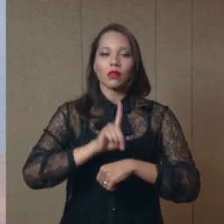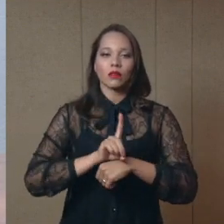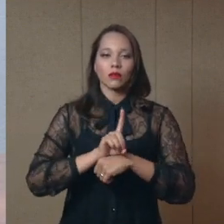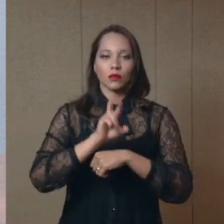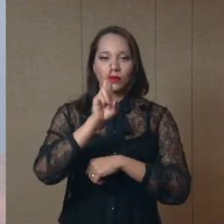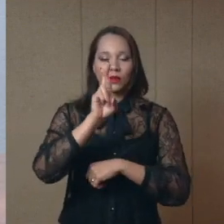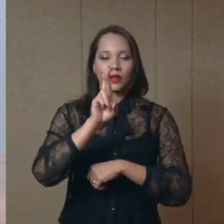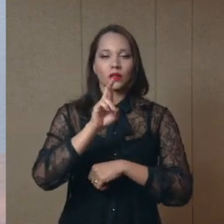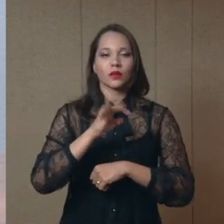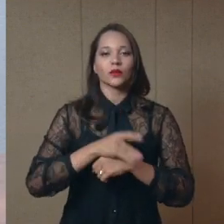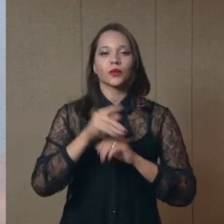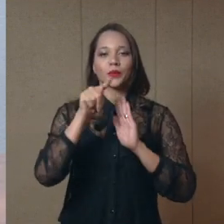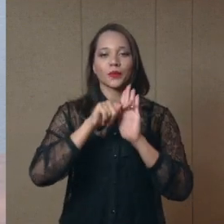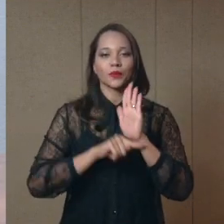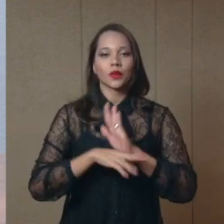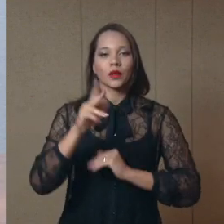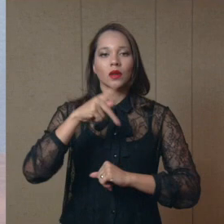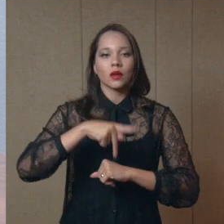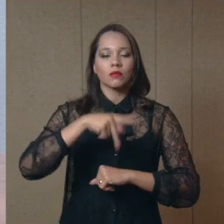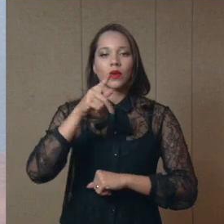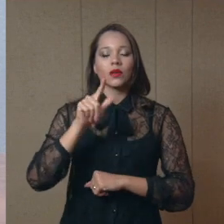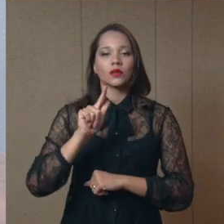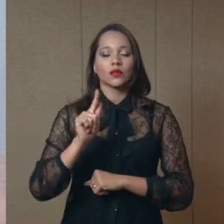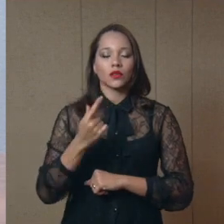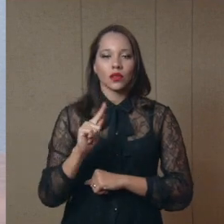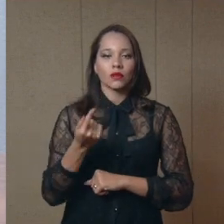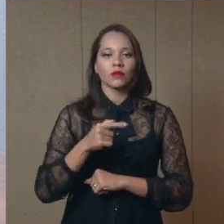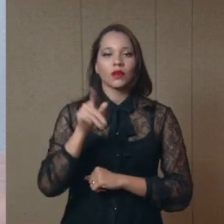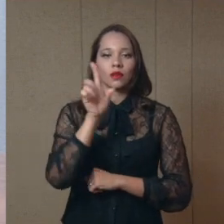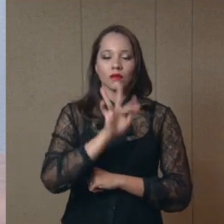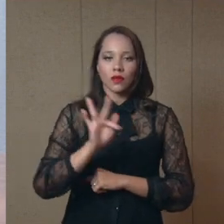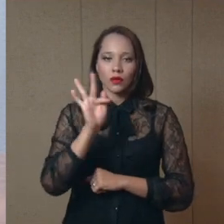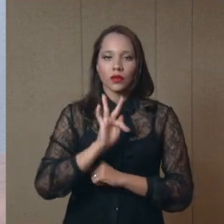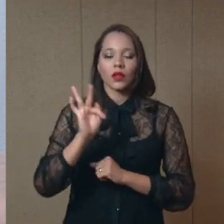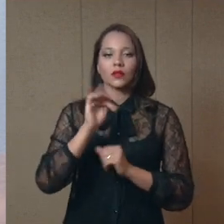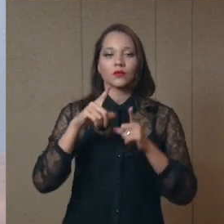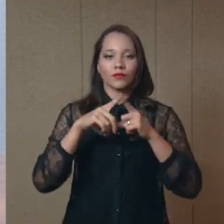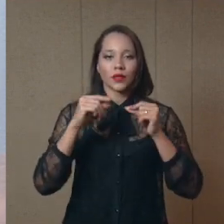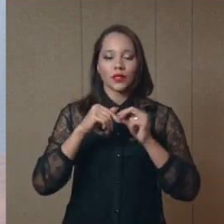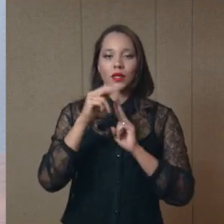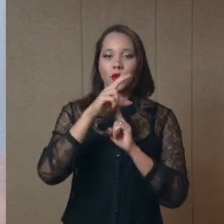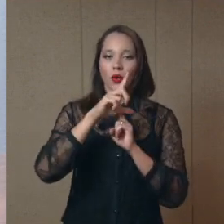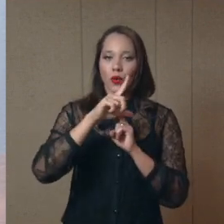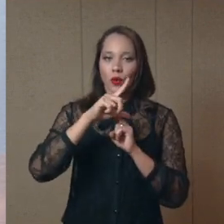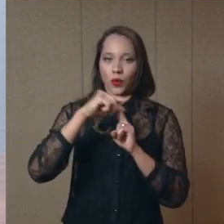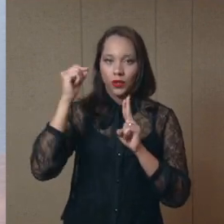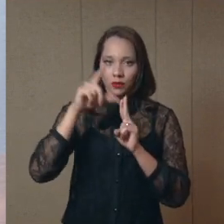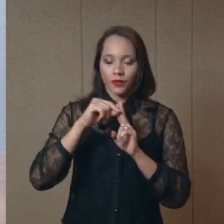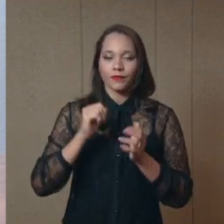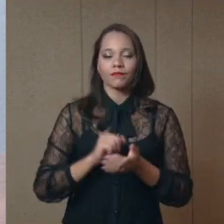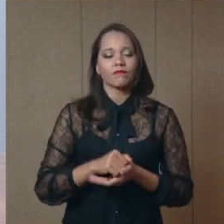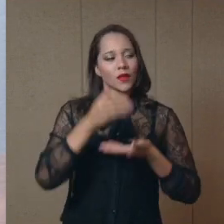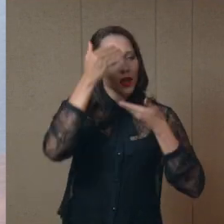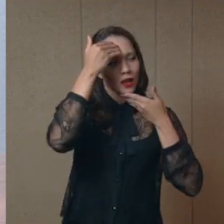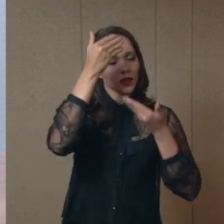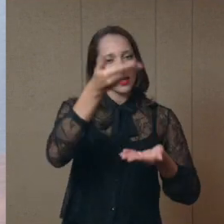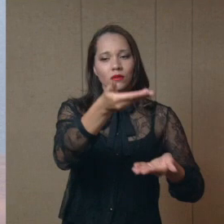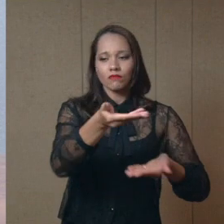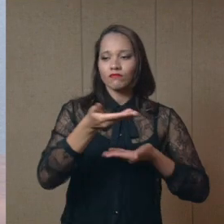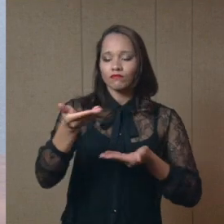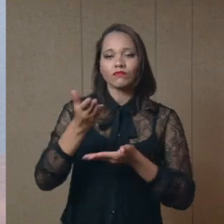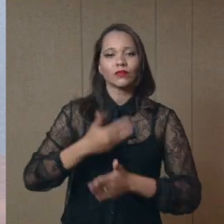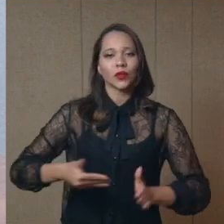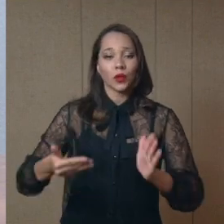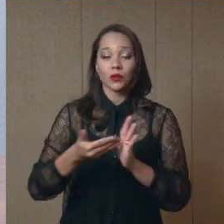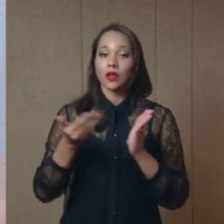é no programa de pós graduação em geografia da universidade de brasília agradeço a presença de todos e imediatamente